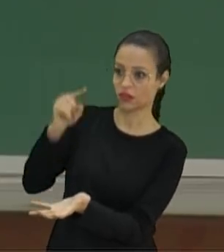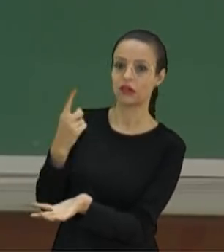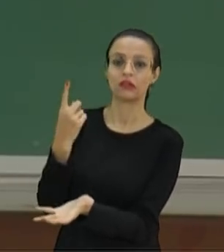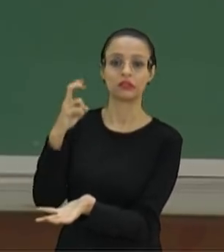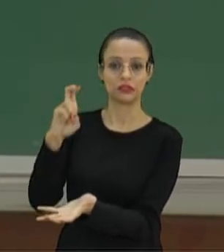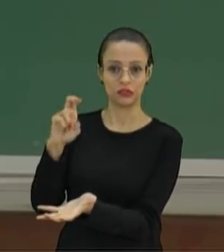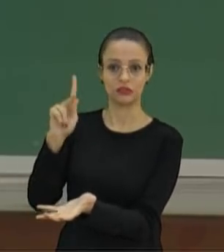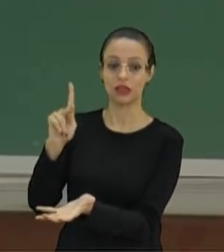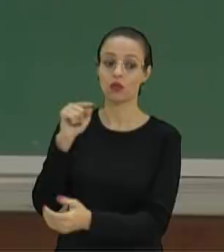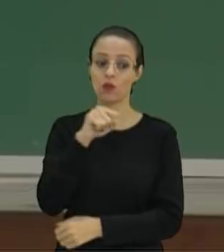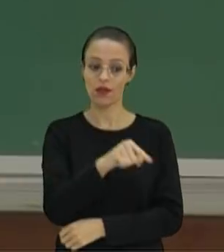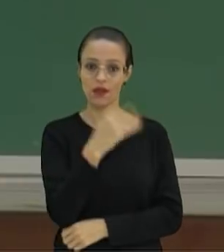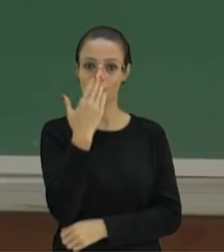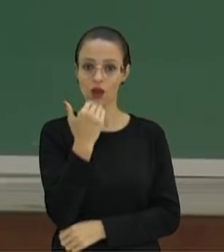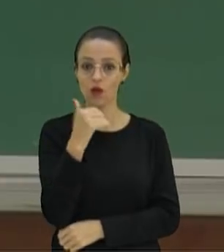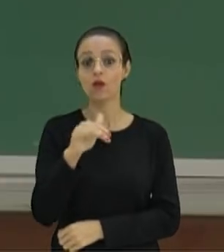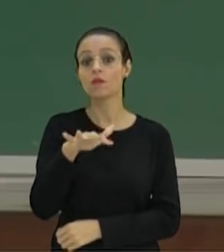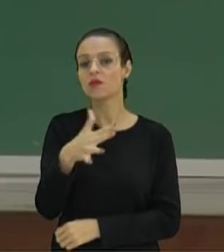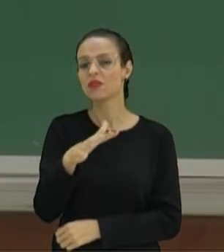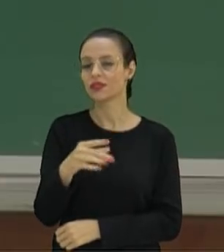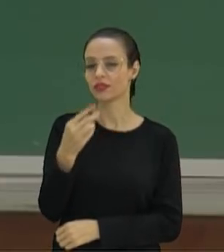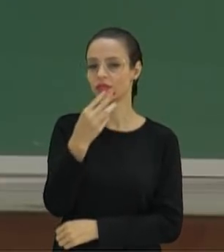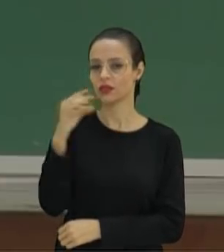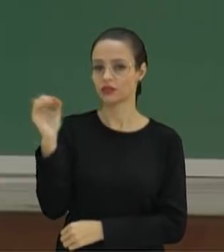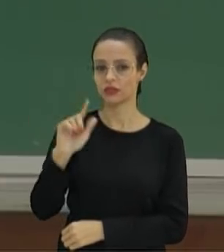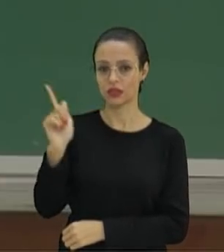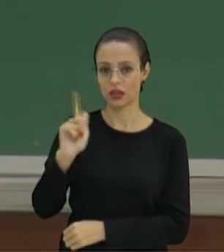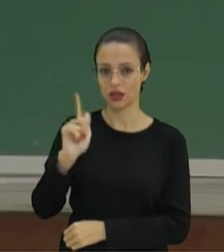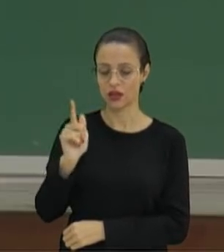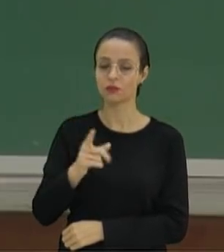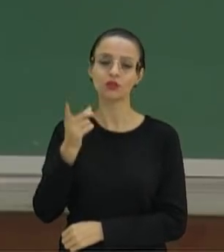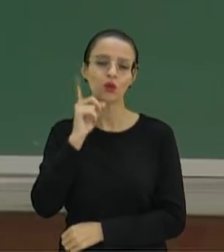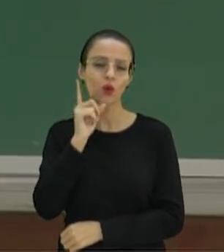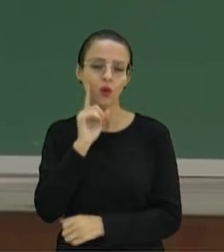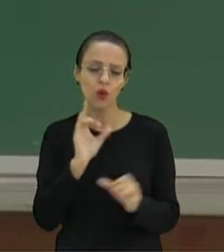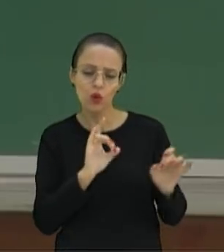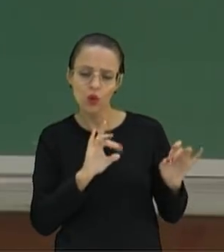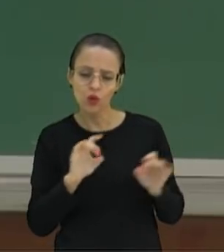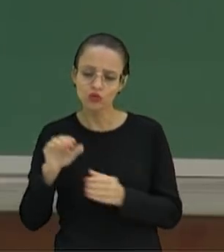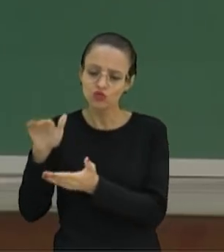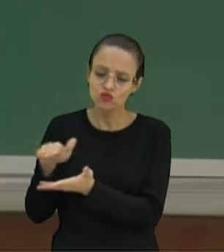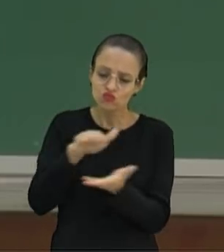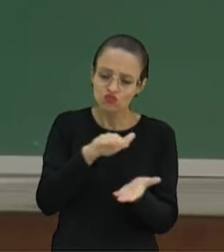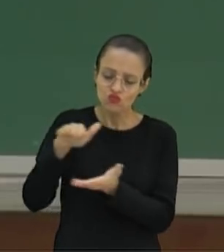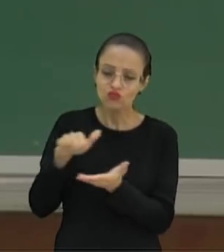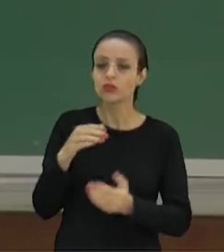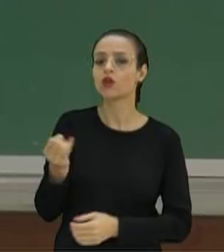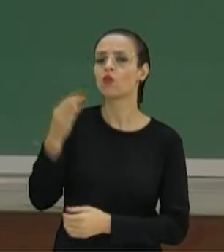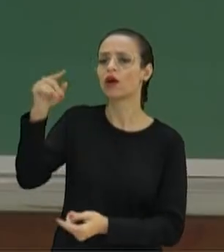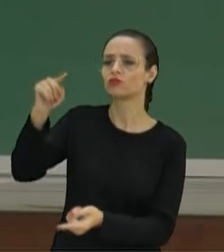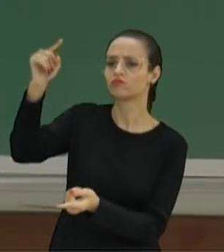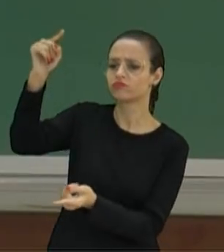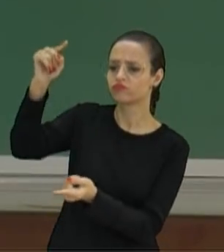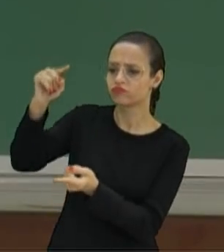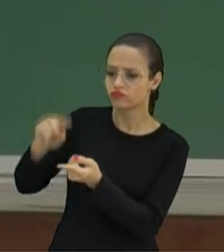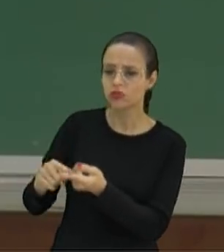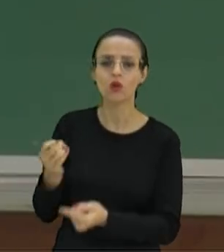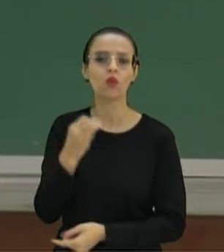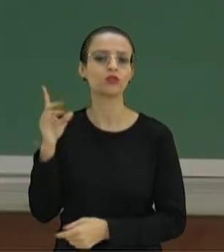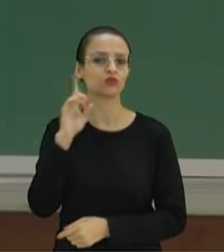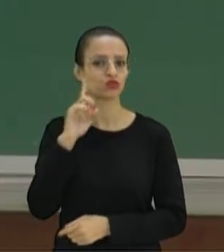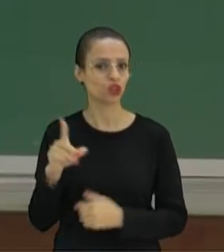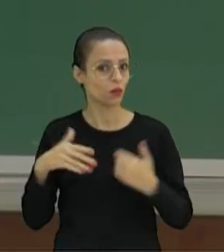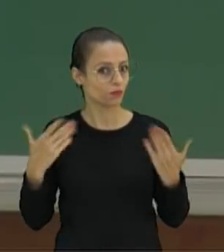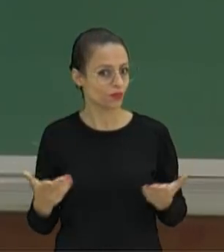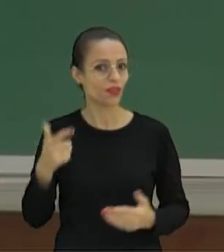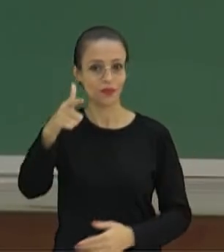sei que o cachorrinho come em média 300 gramas de ração por dia. Quantos dias vai durar o saco de ração?